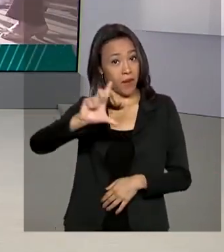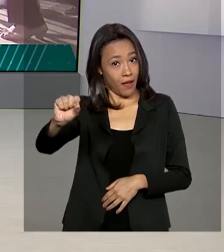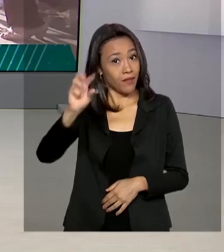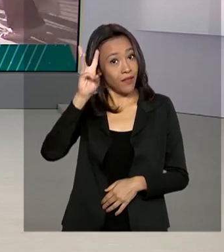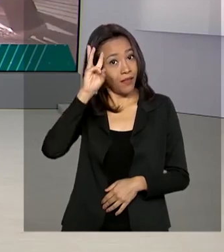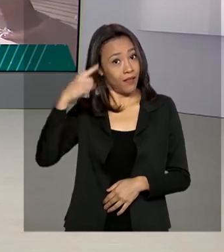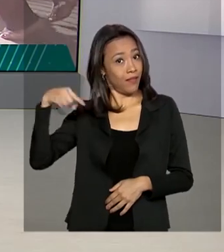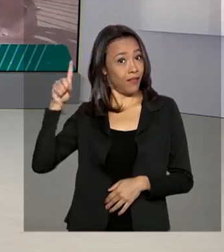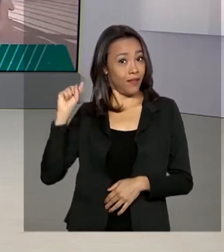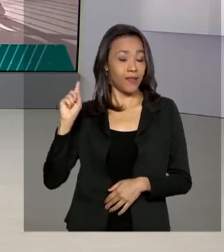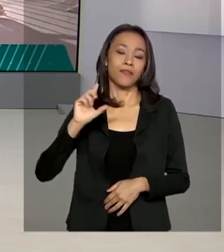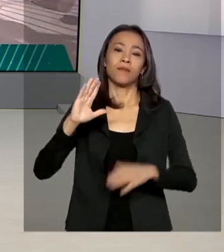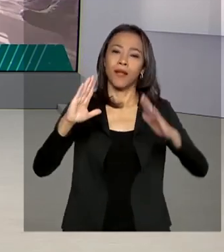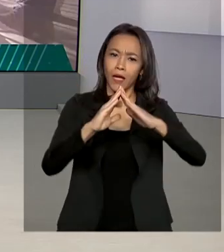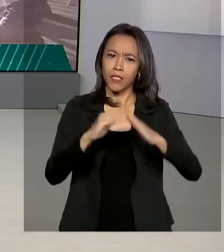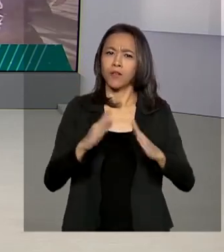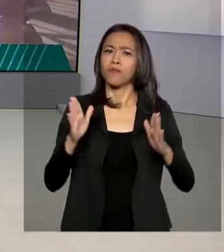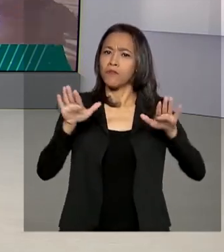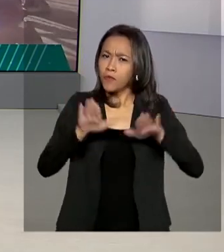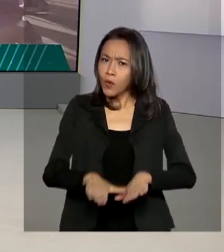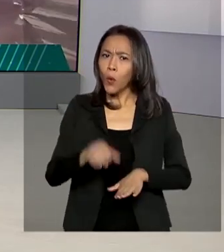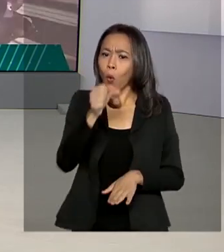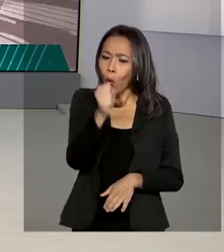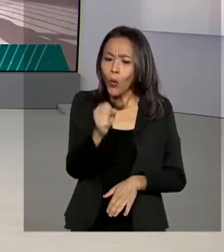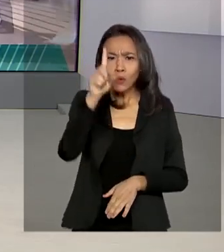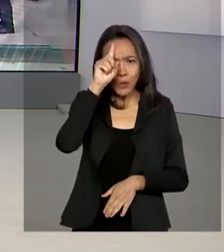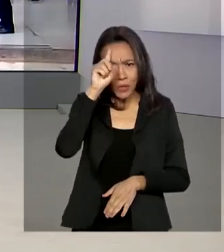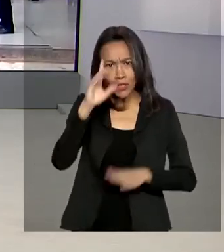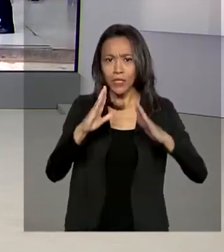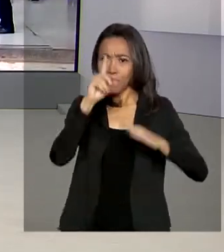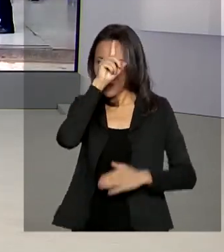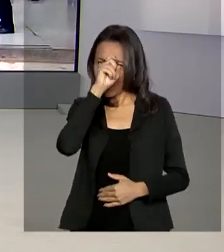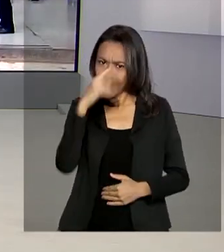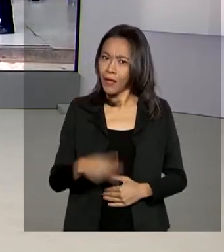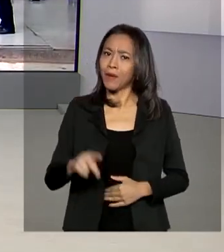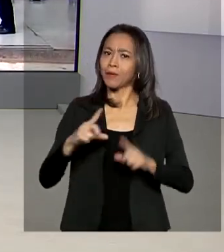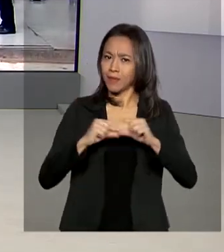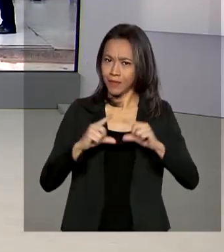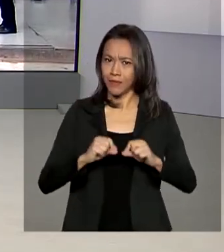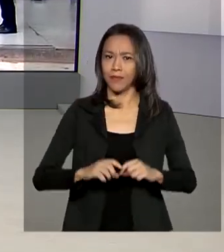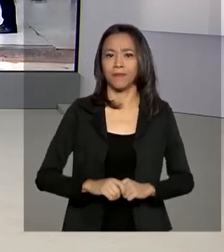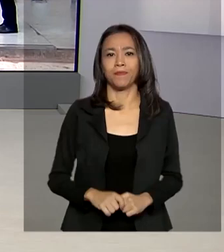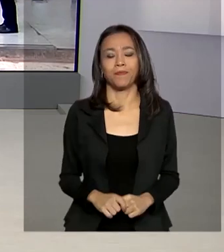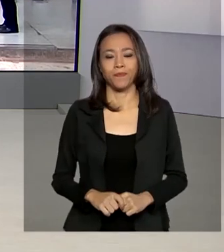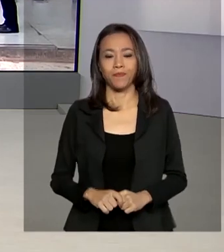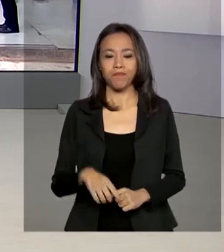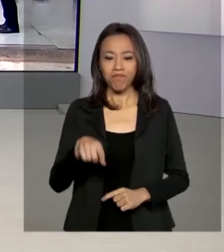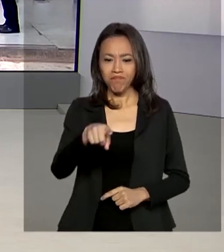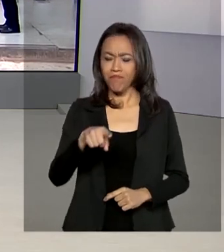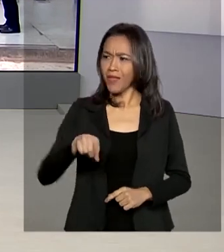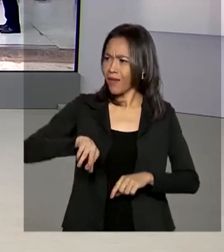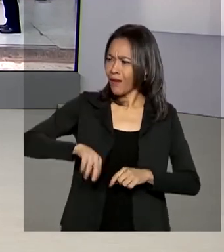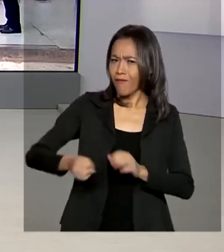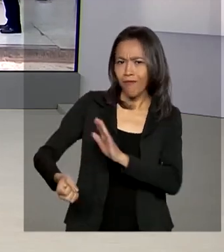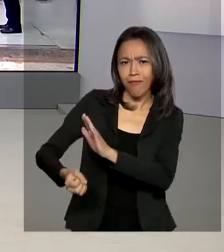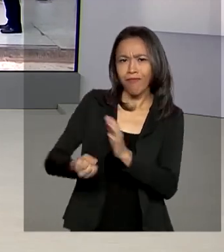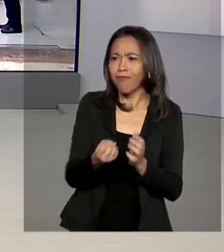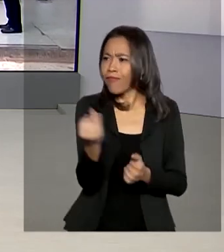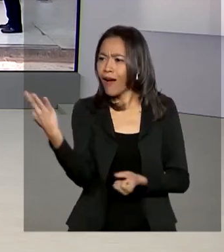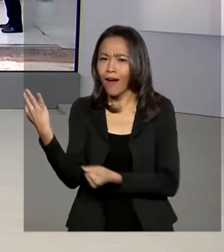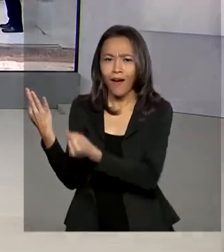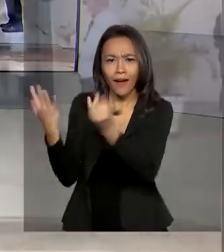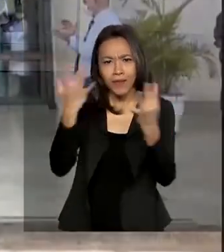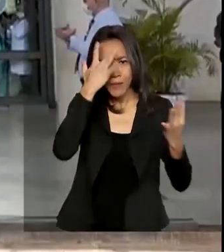de passar oito dias no Hospital das Forças Armadas de Brasília. Sob aplausos de toda a equipe,